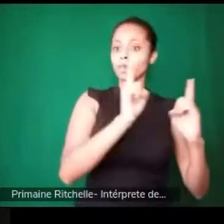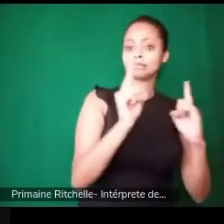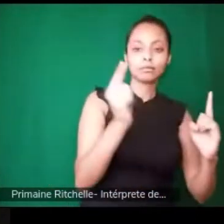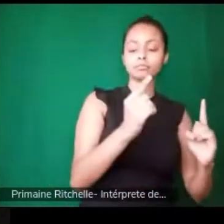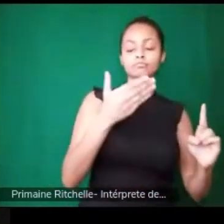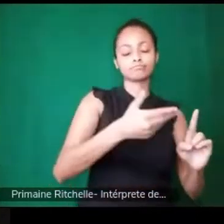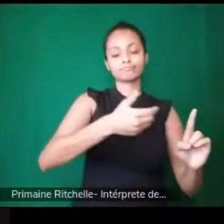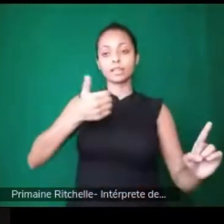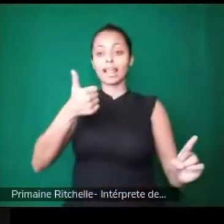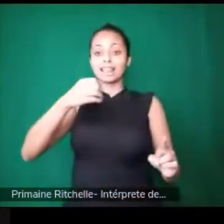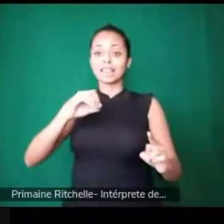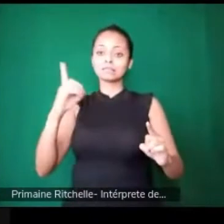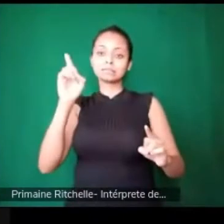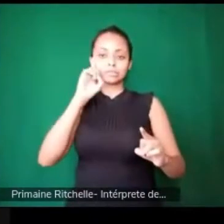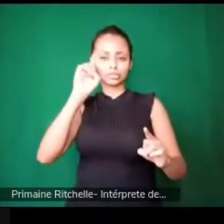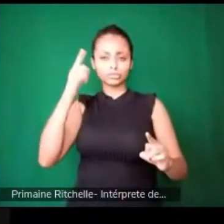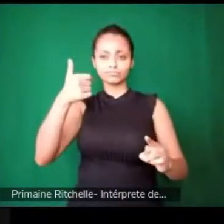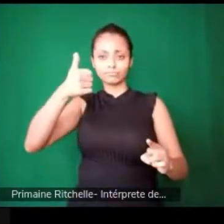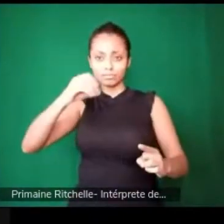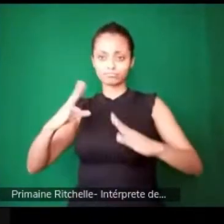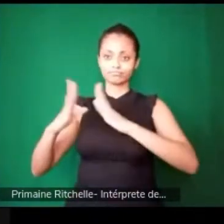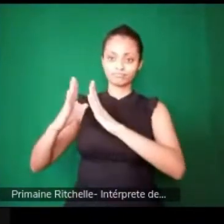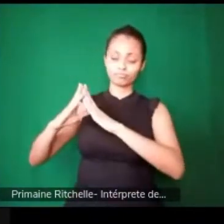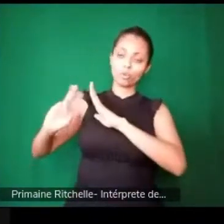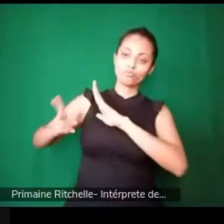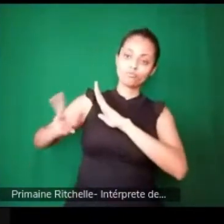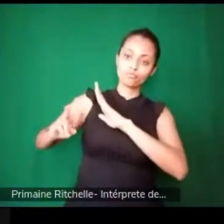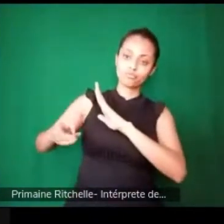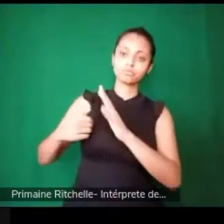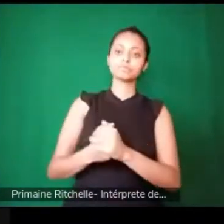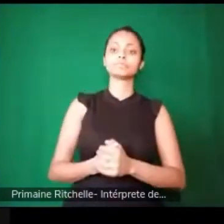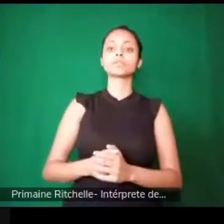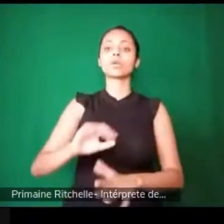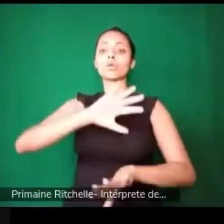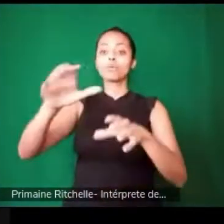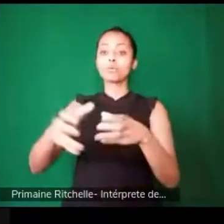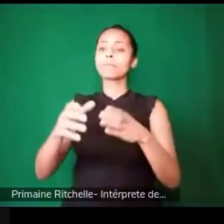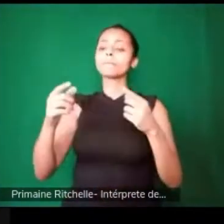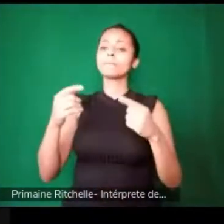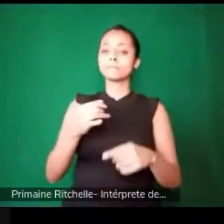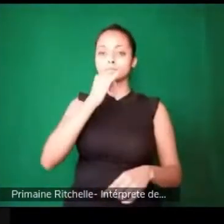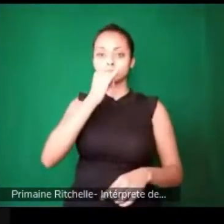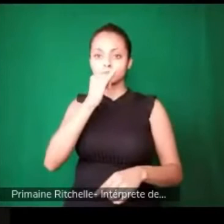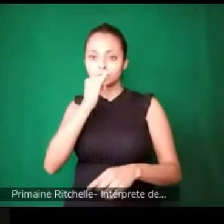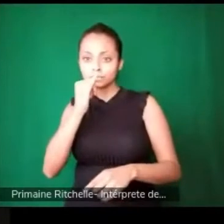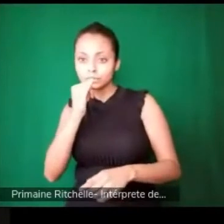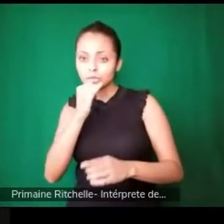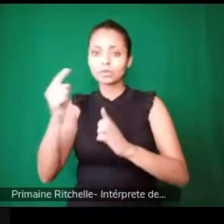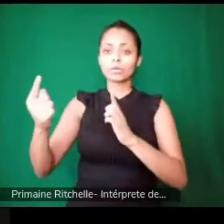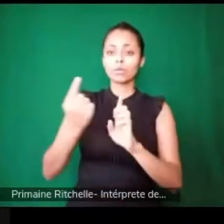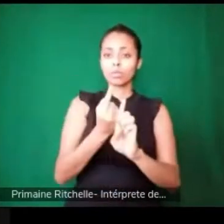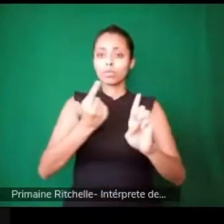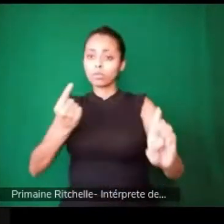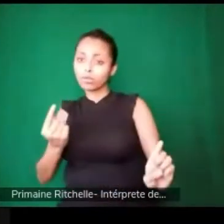dias. A organização pode reduzir o afastamento desses trabalhadores das atividades laborais presenciais para 7